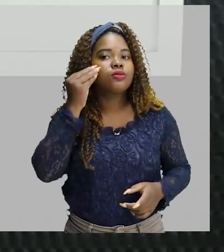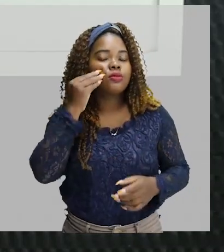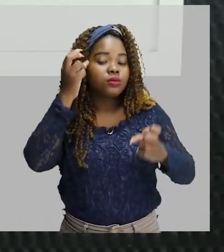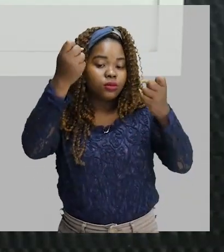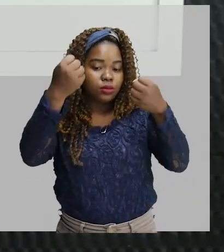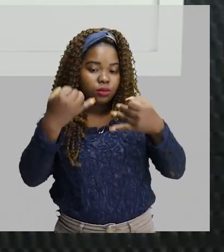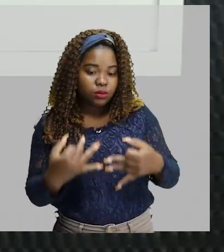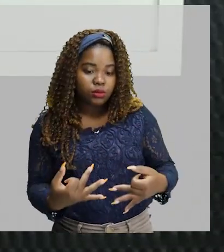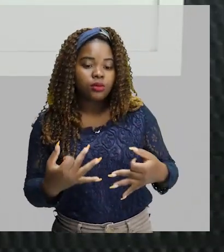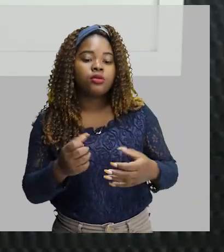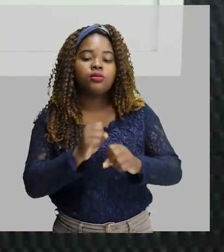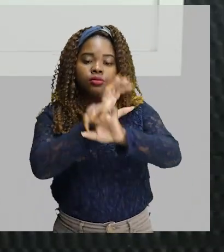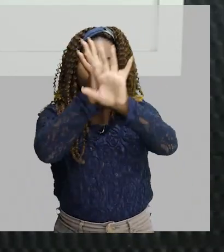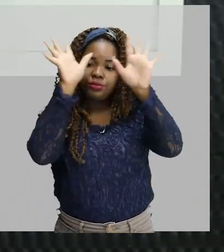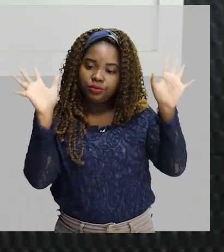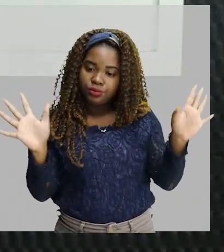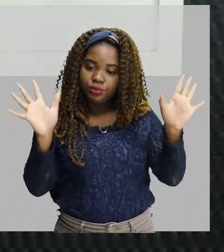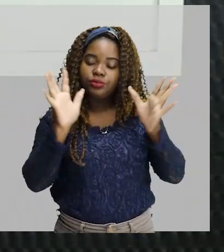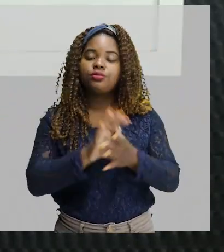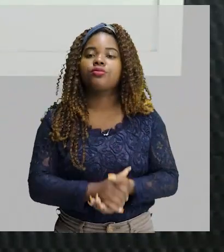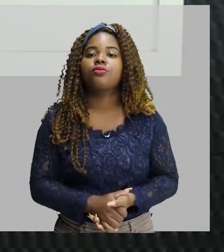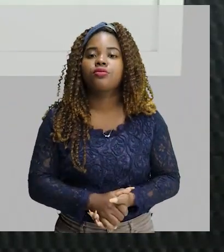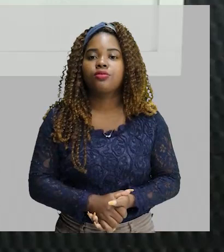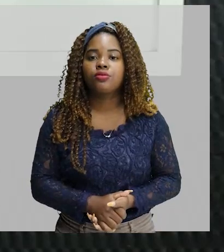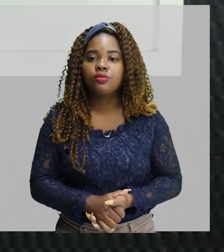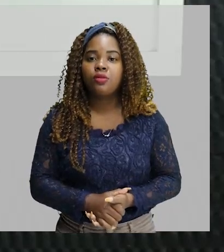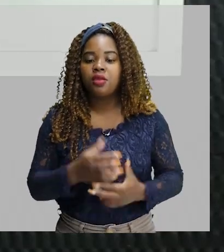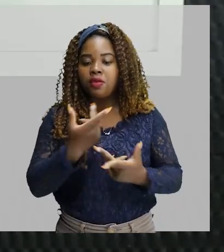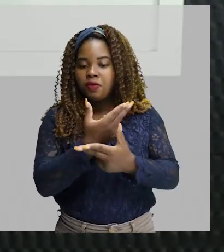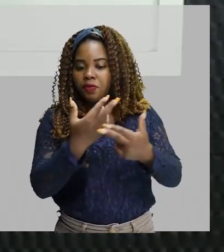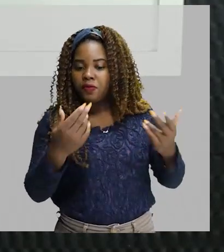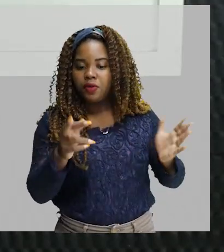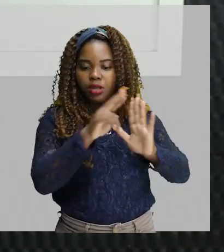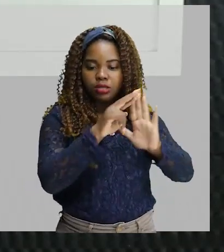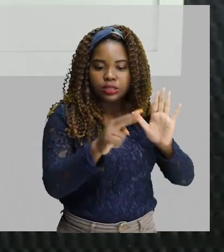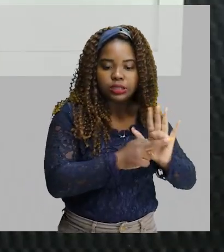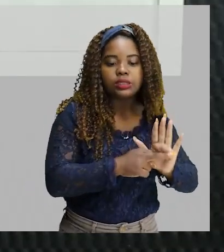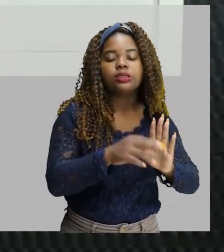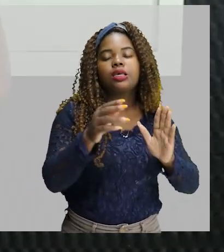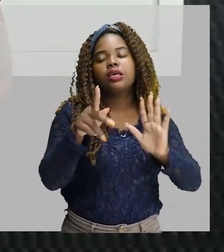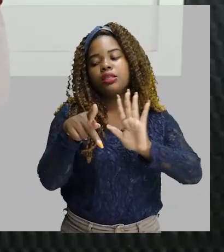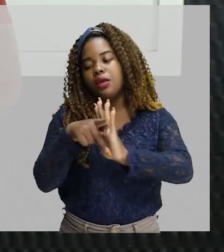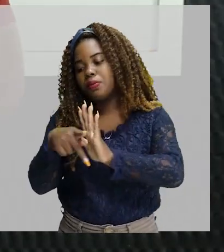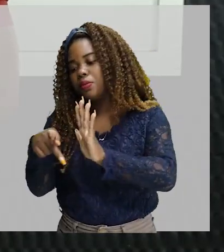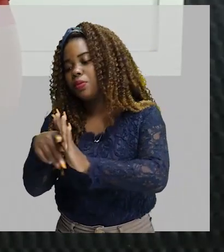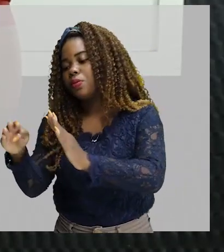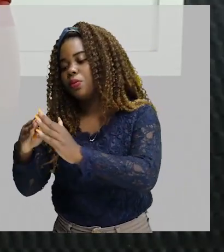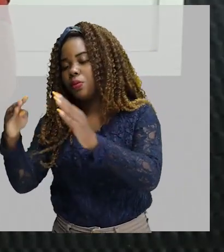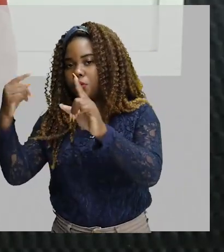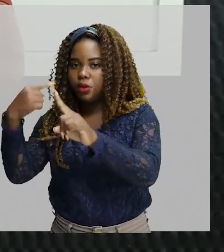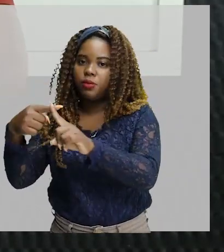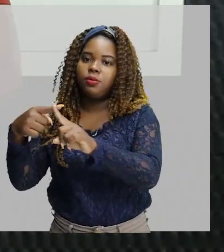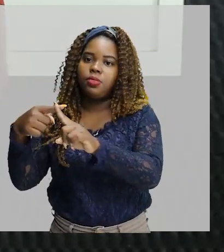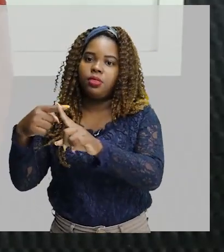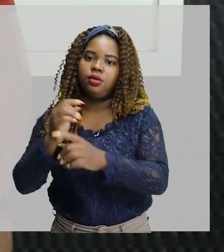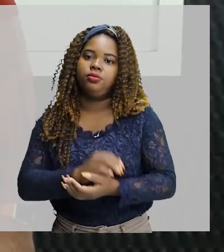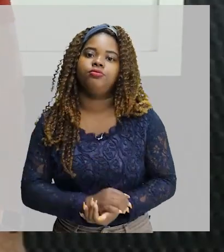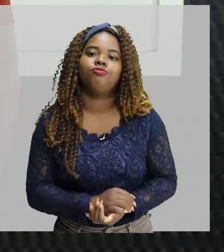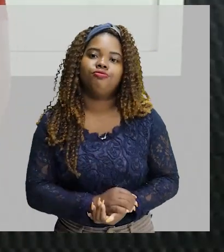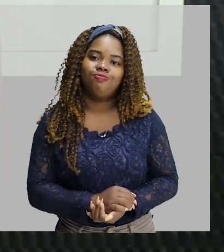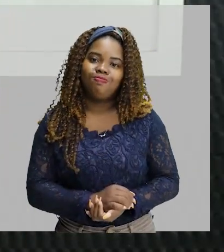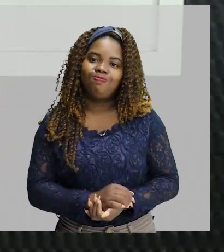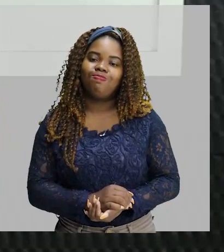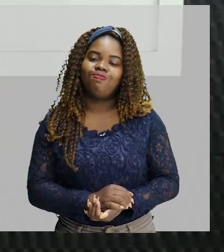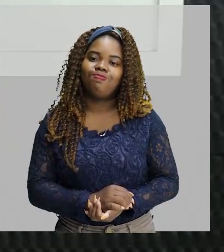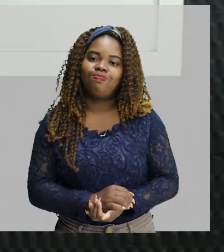tornar legítimo, tornar compreensível vários dogmas da própria igreja que ela desenvolveu. Tome posse